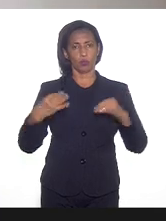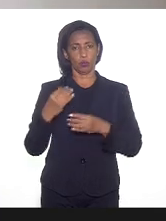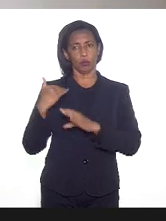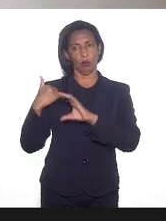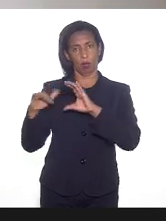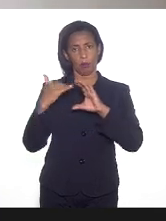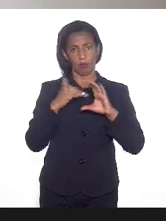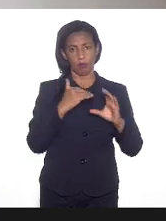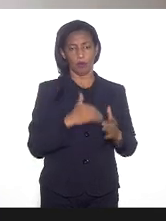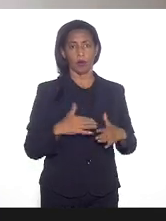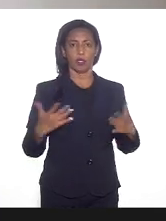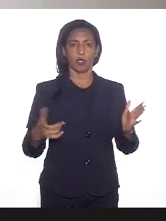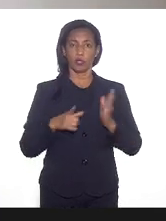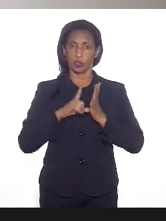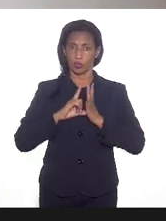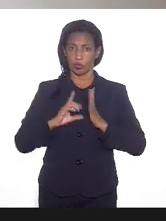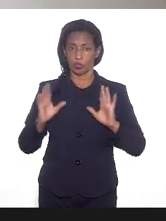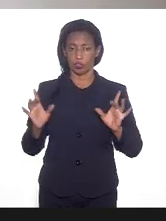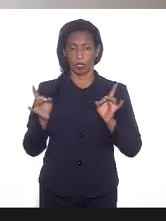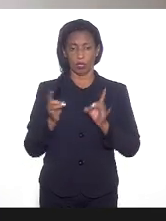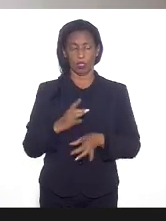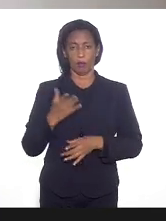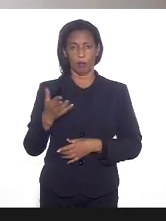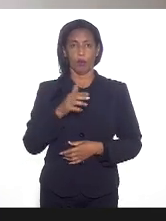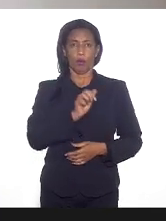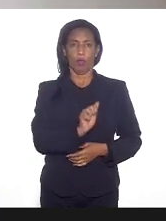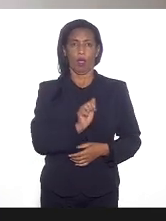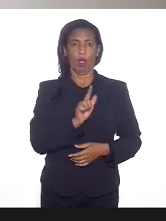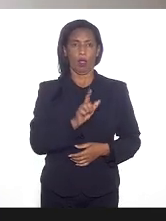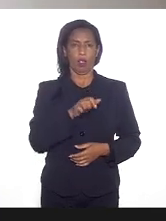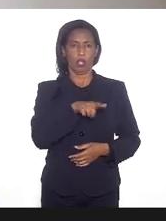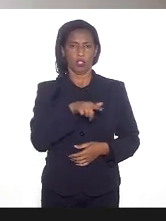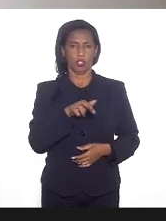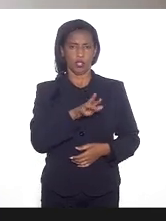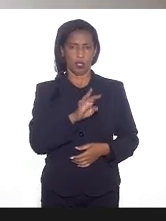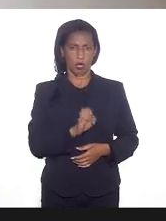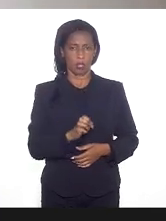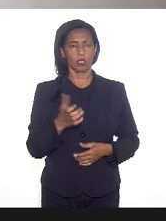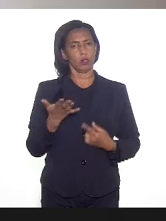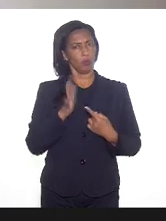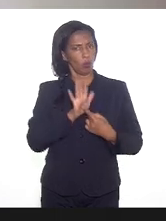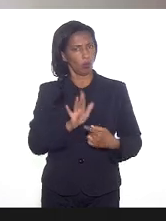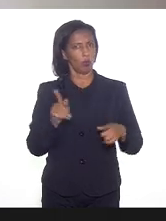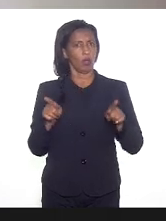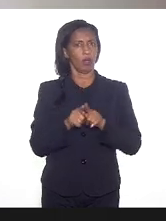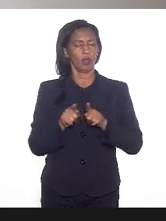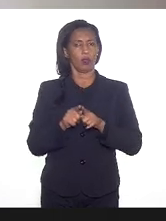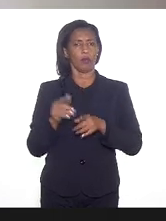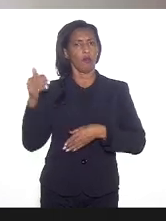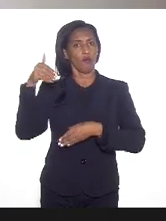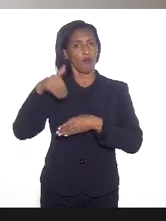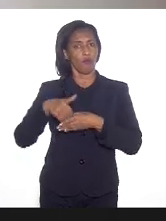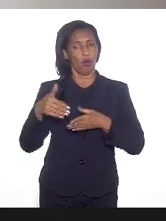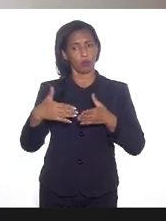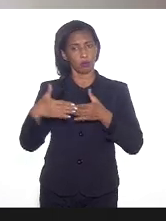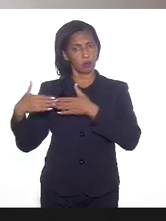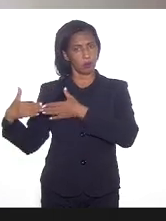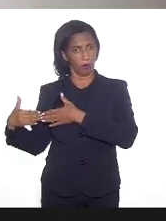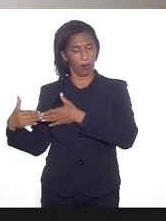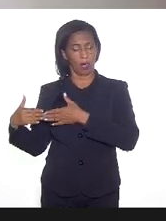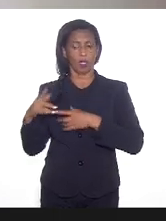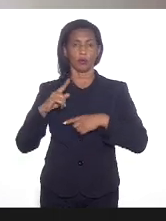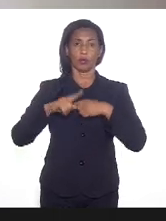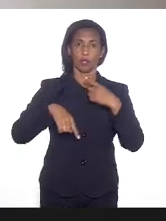encaminhamentos. De antemão, já destaco que o deputado Alexandre Freitas apresentou uma sugestão de voto em separado. Então,